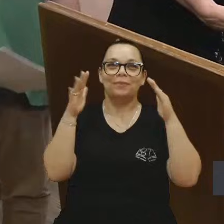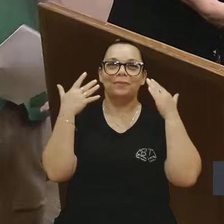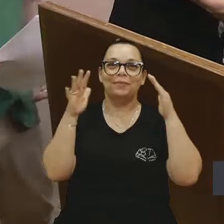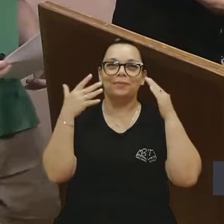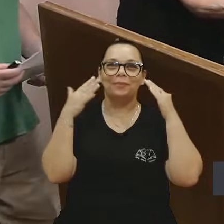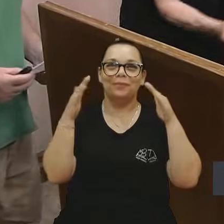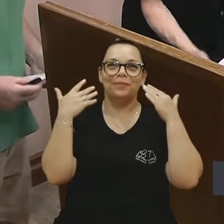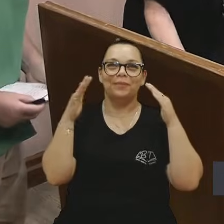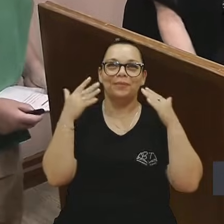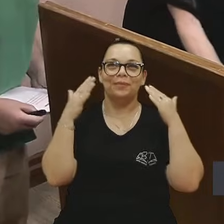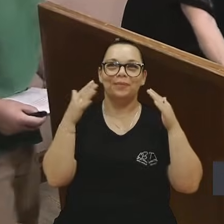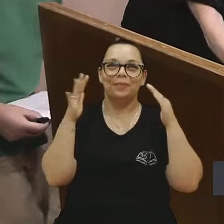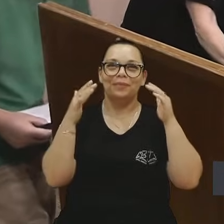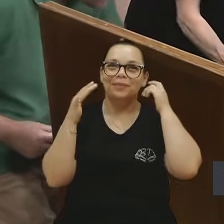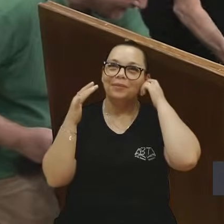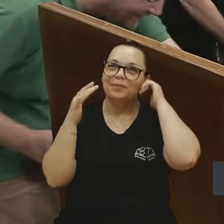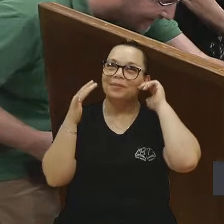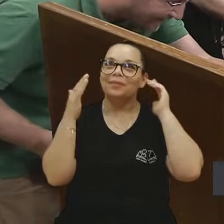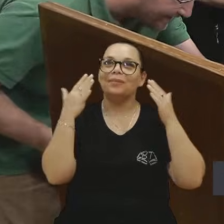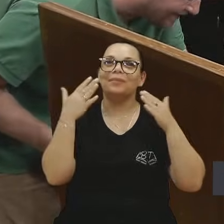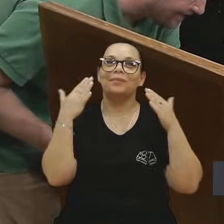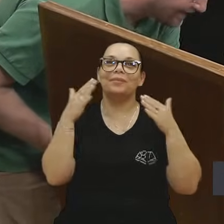Eu vou tirar daqui, então, para não atrapalhar.